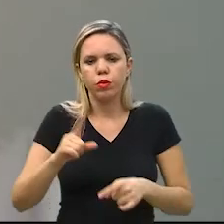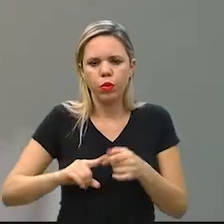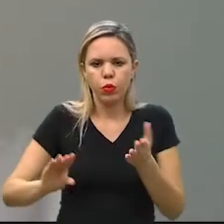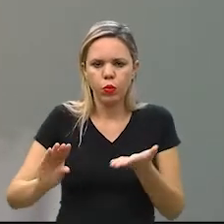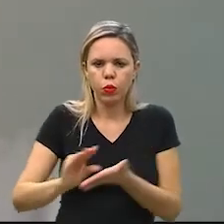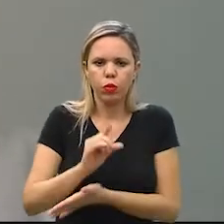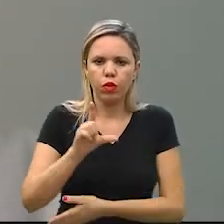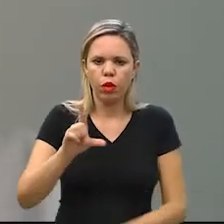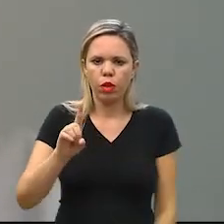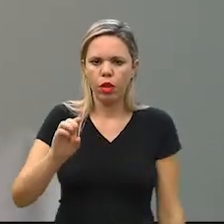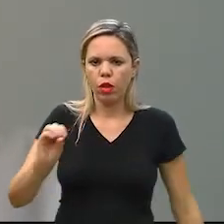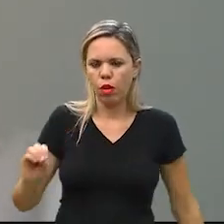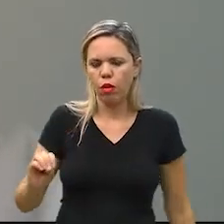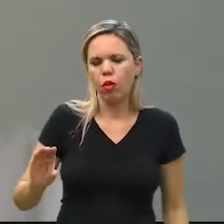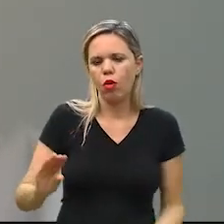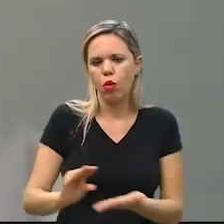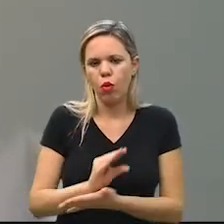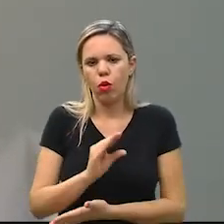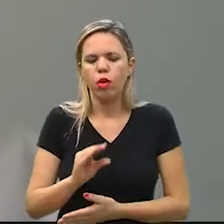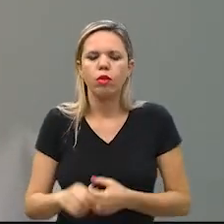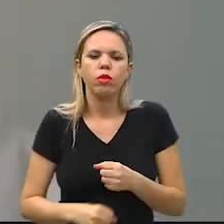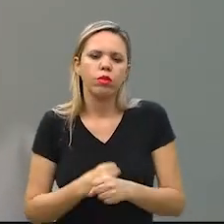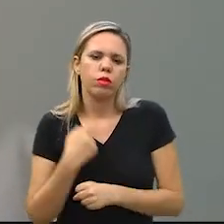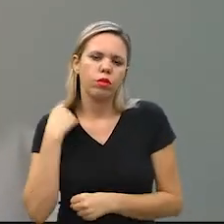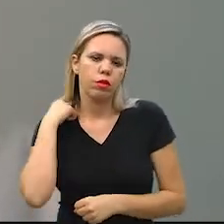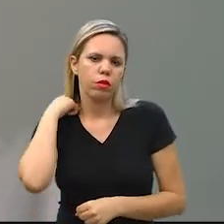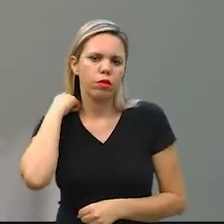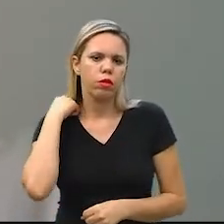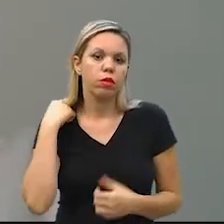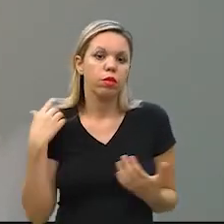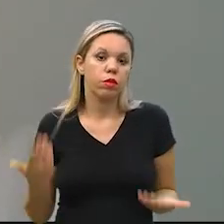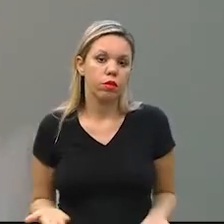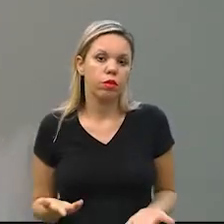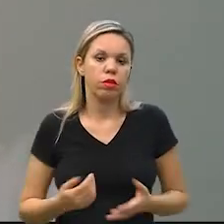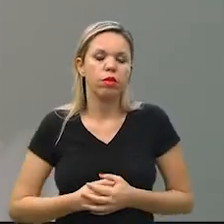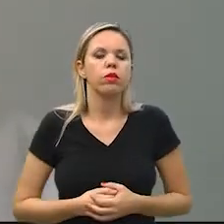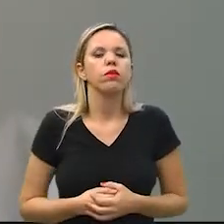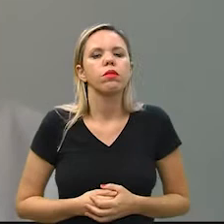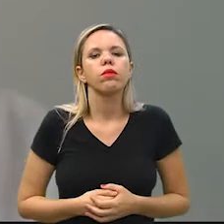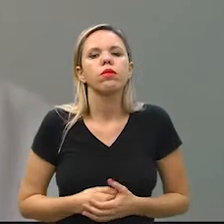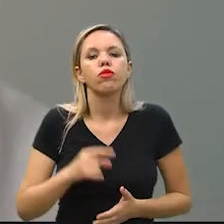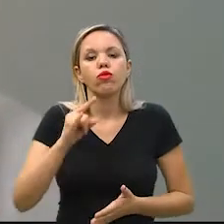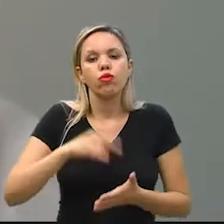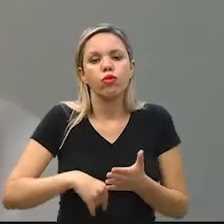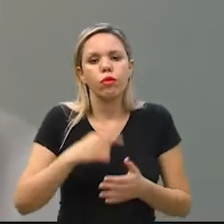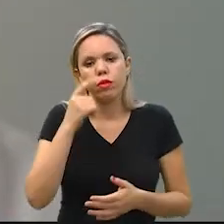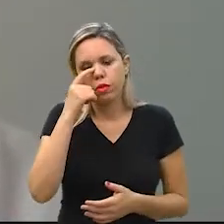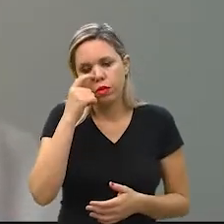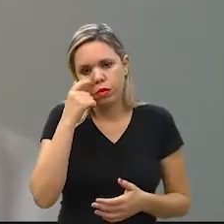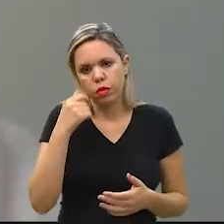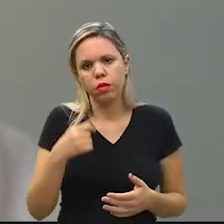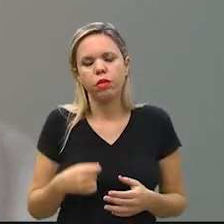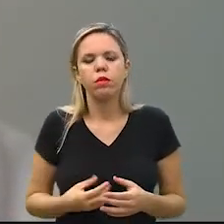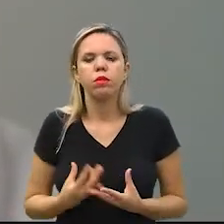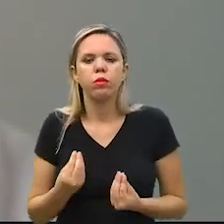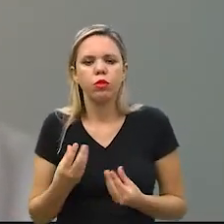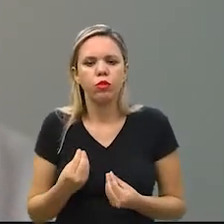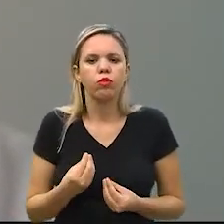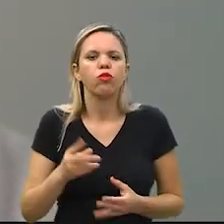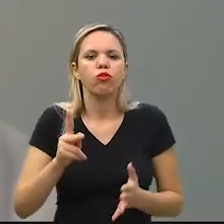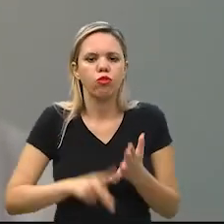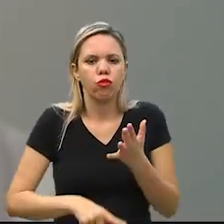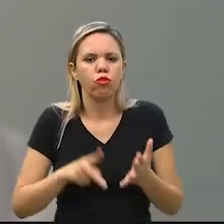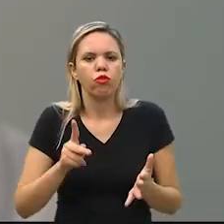da LDO, o próprio orçamento, o plano plurianual, são documentos que vêm com bastante